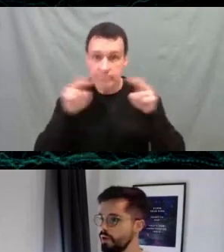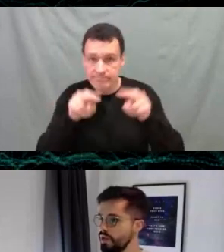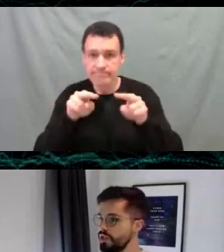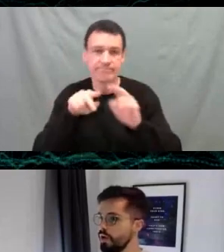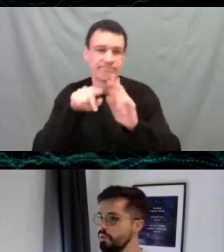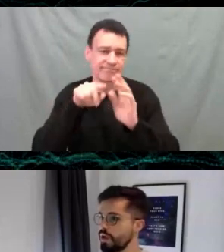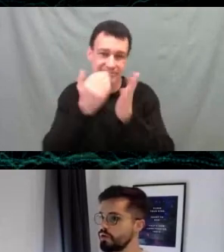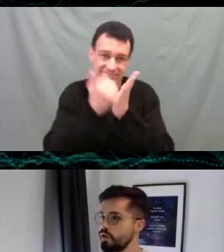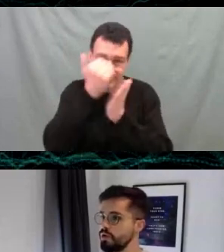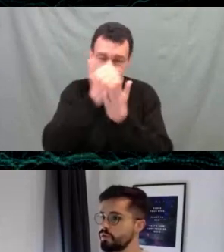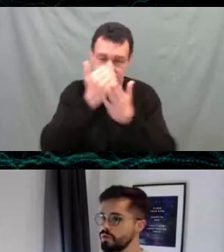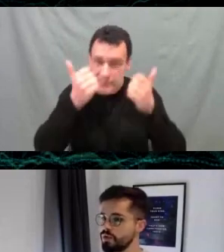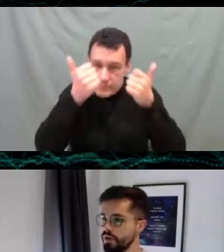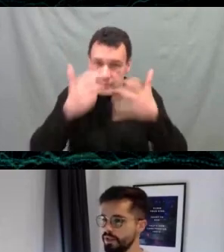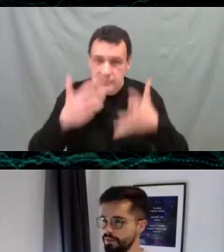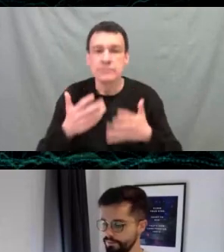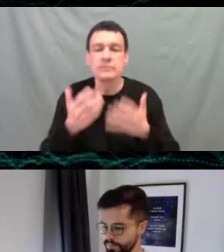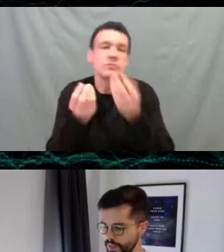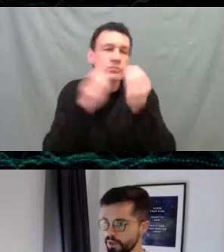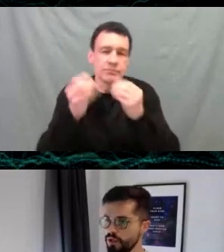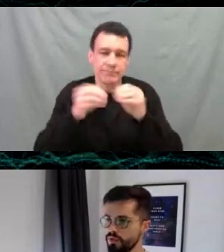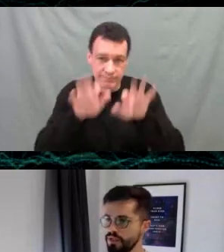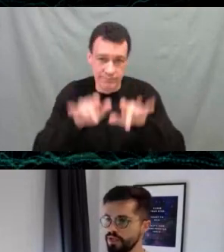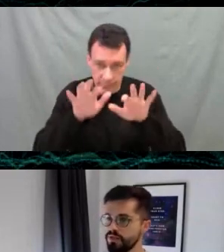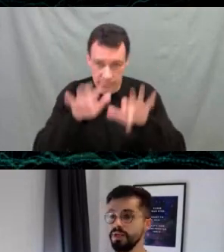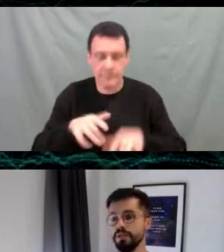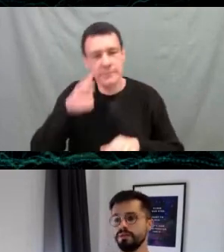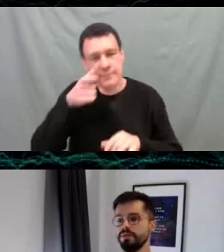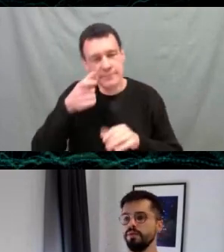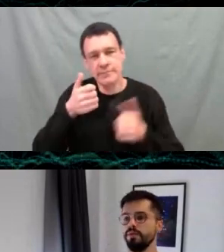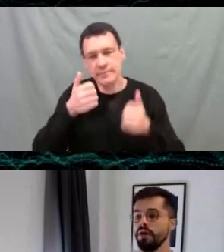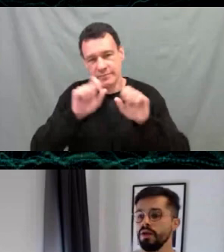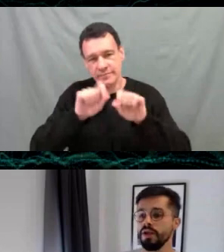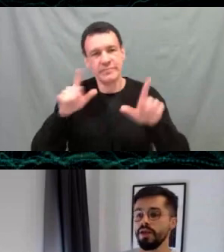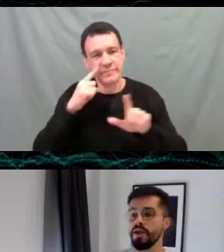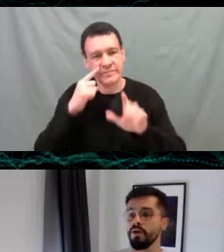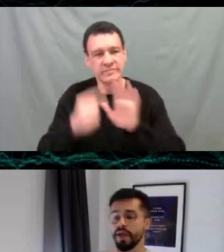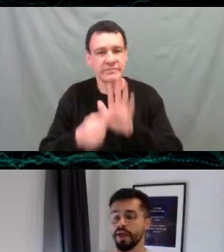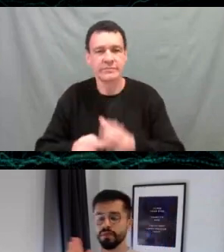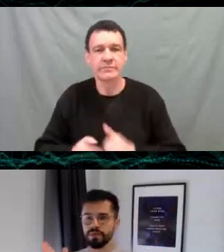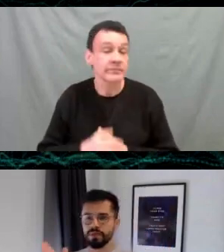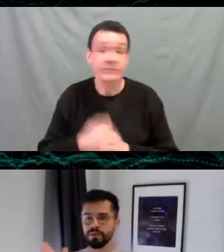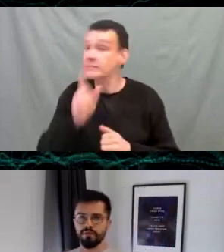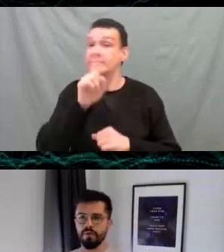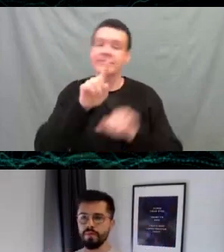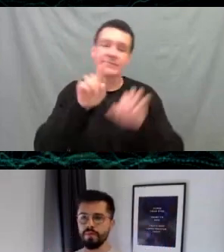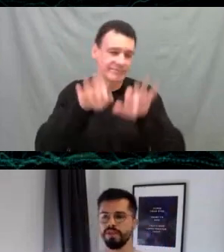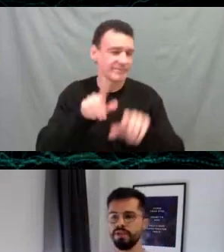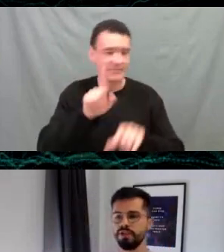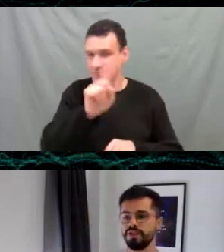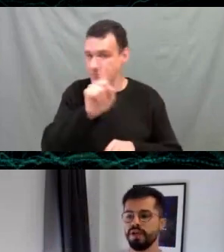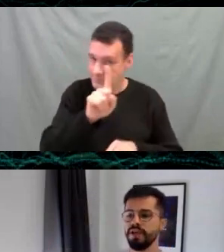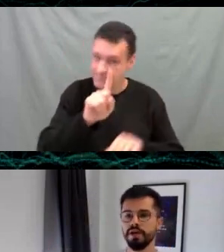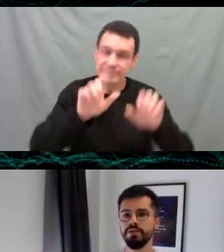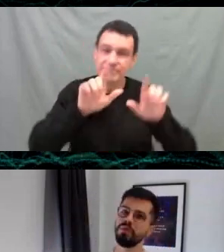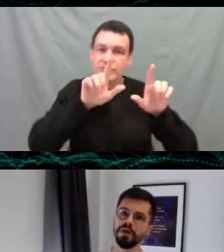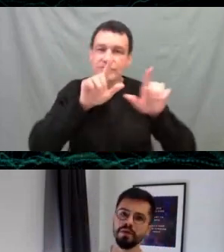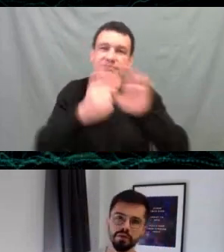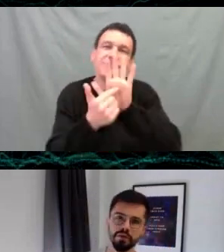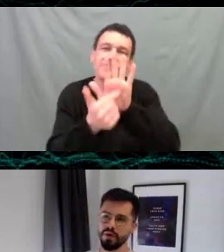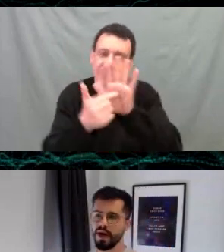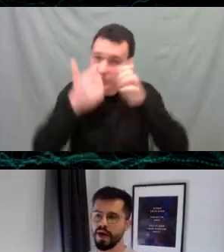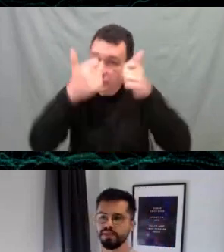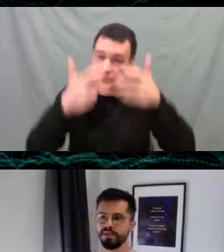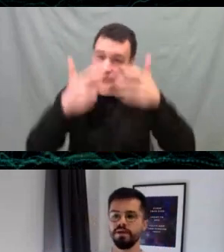a gente pegar uma olhadinha um pouquinho de como isso funciona né Deixa eu ver se é isso que isso vamo lá e aí como é que a gente vai usar Vamos pensar o seguinte está